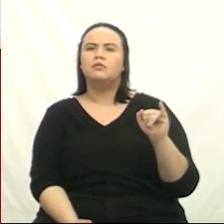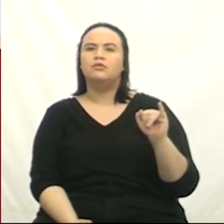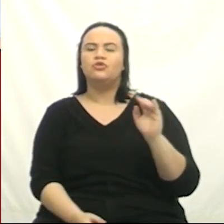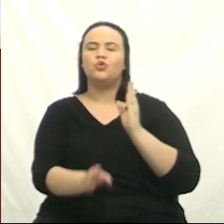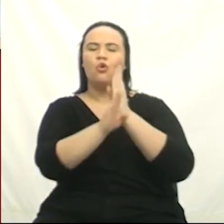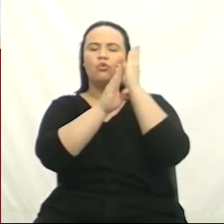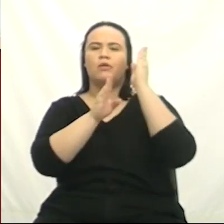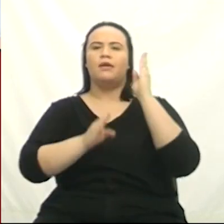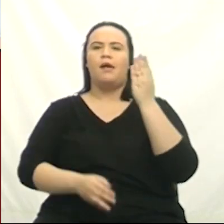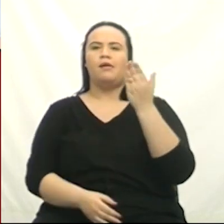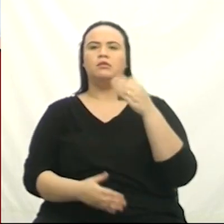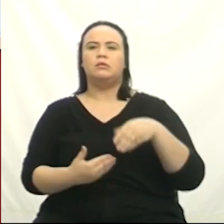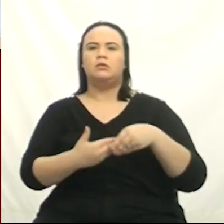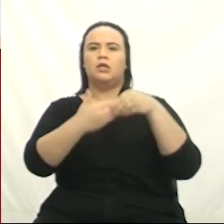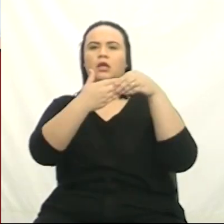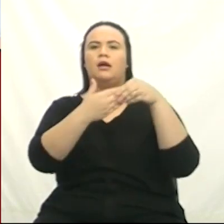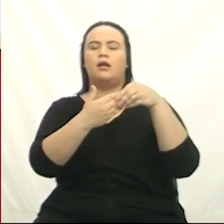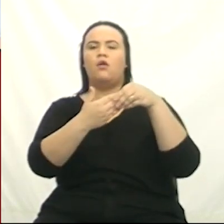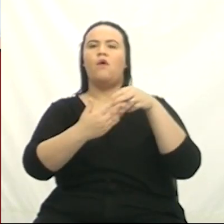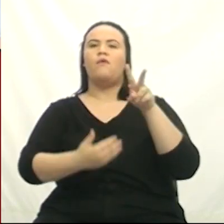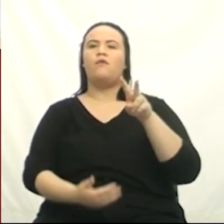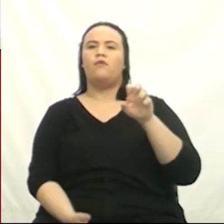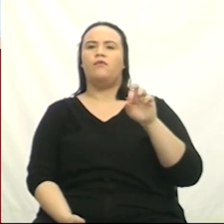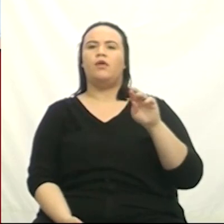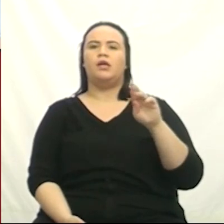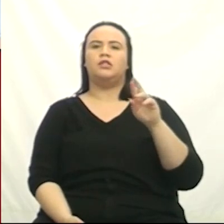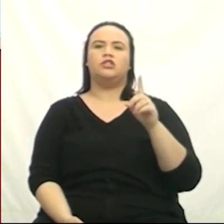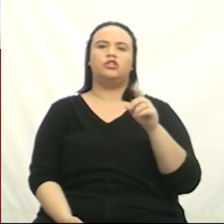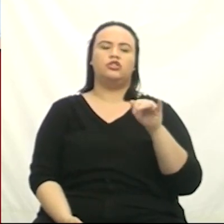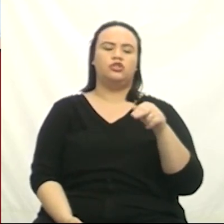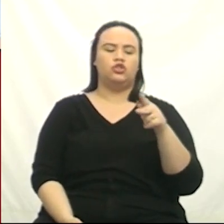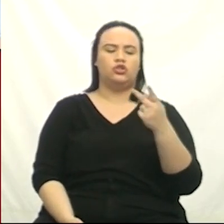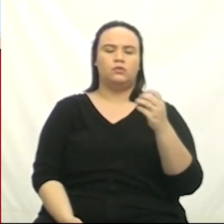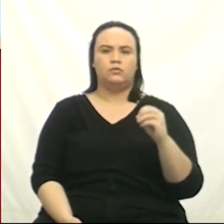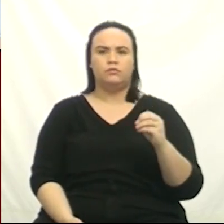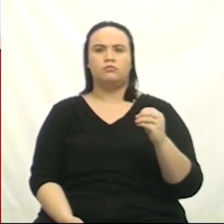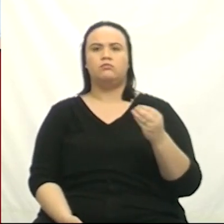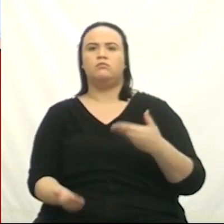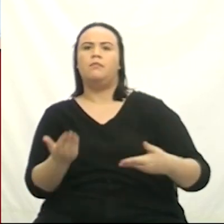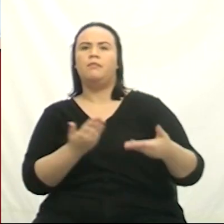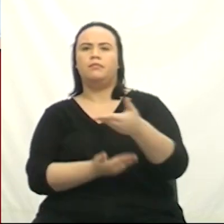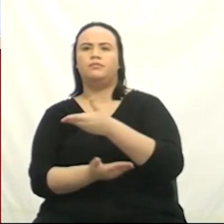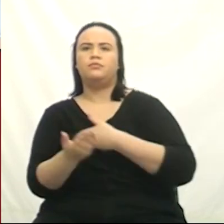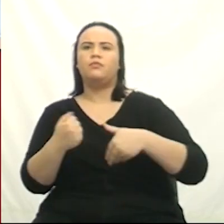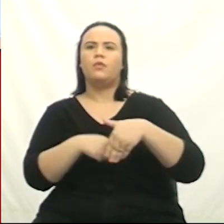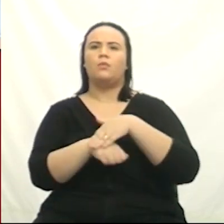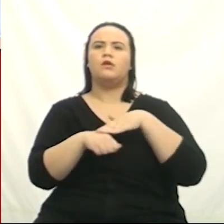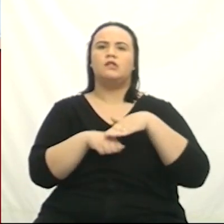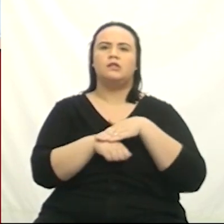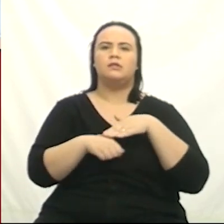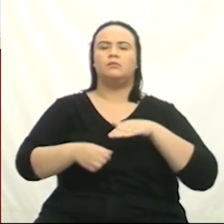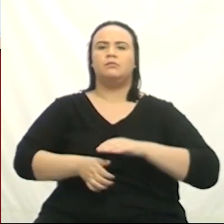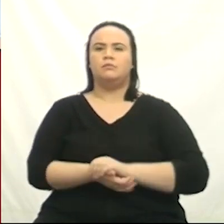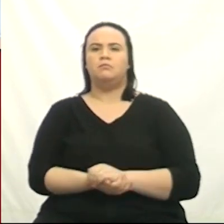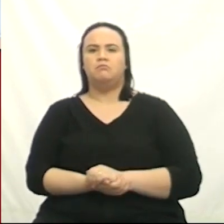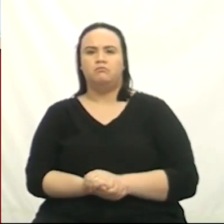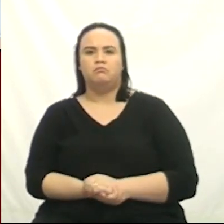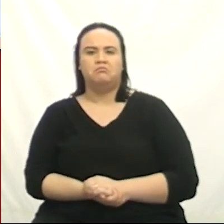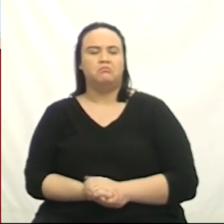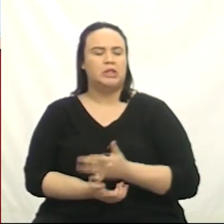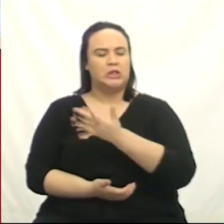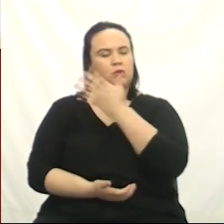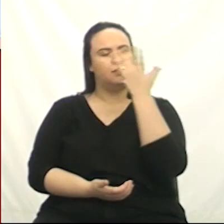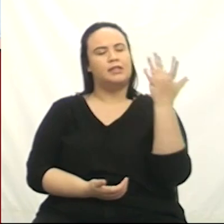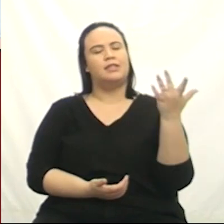Martinello, grande liderança do Verdinho, aqui presente, trocando uma ideia com o Rob. Gente boa demais.